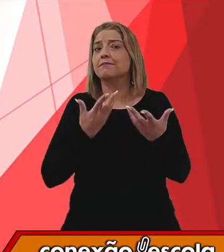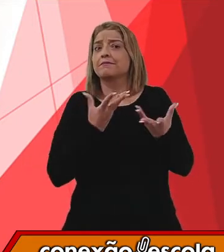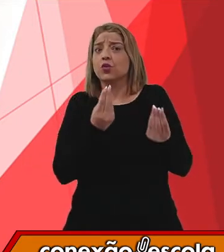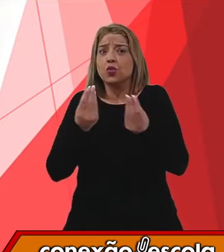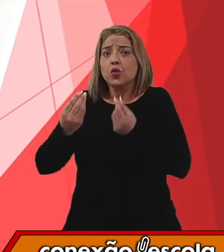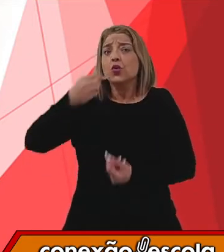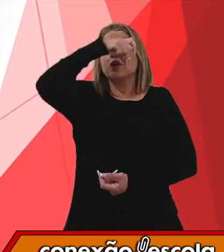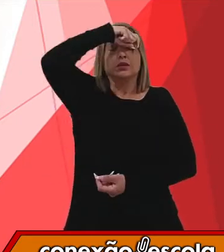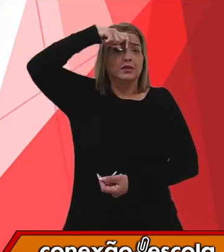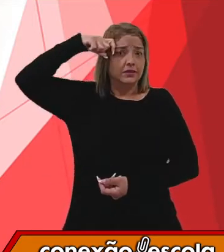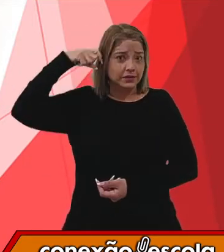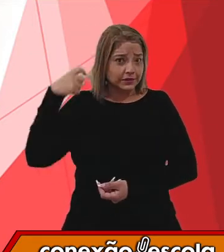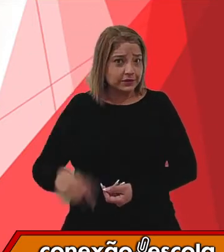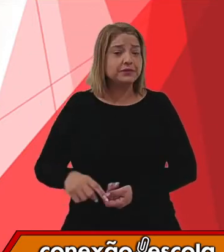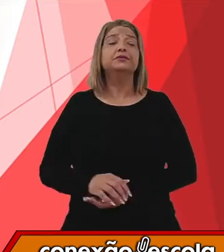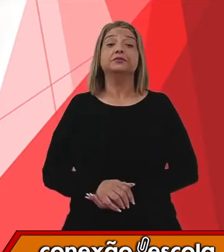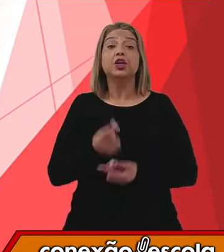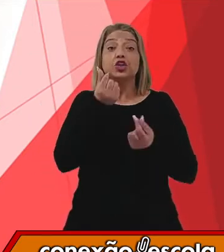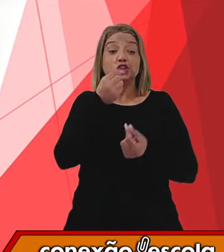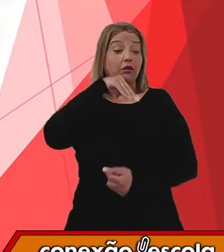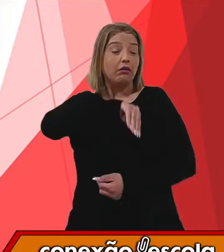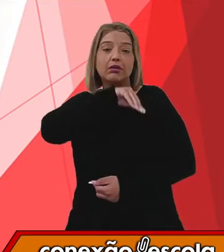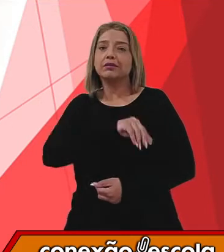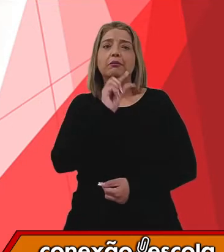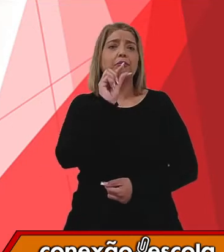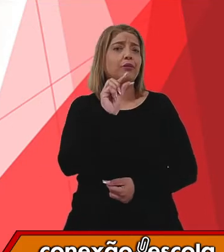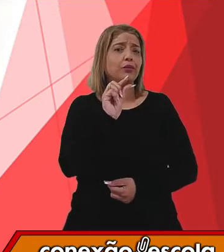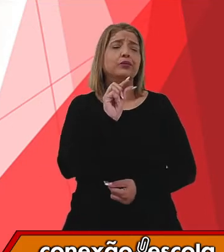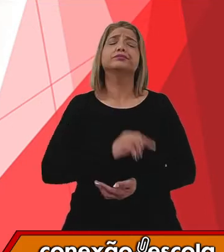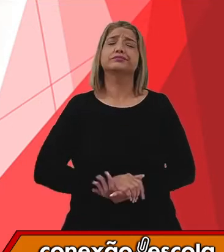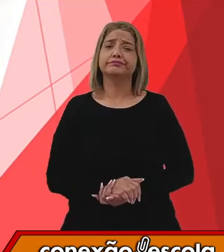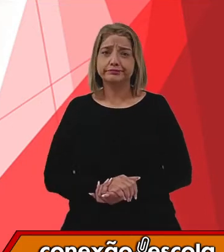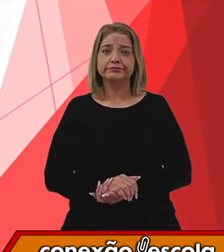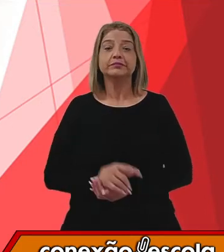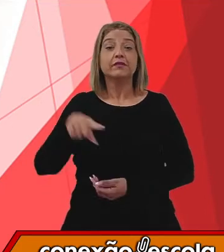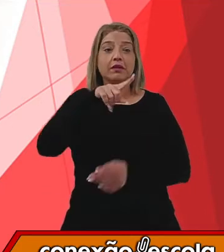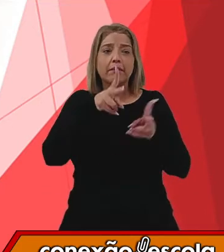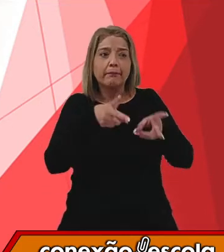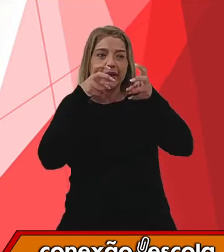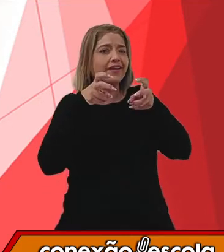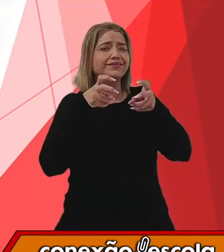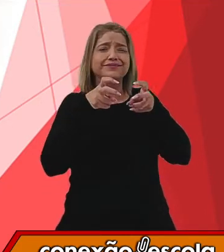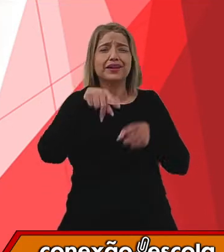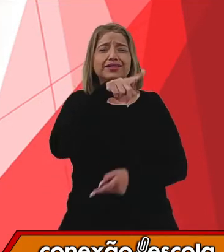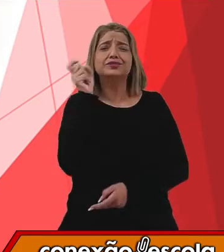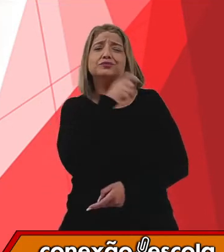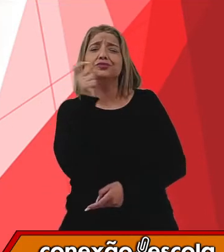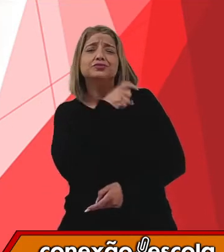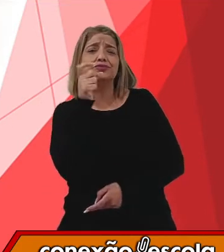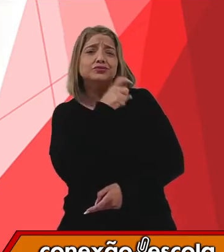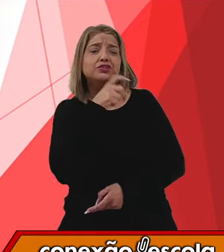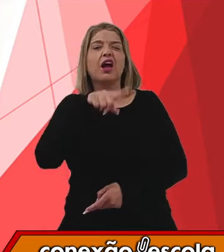e o retorno financeiro era muito pouco. Perceberam que essa era uma história para boi dormir e muitos